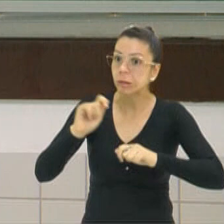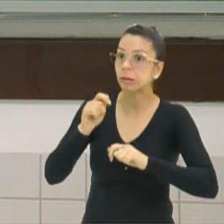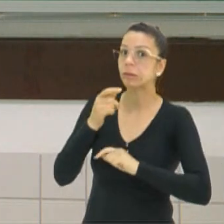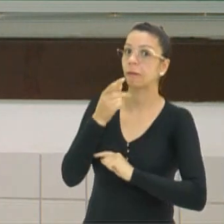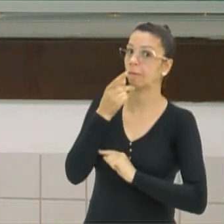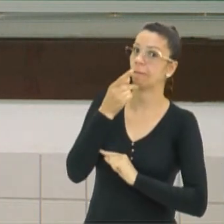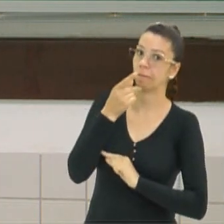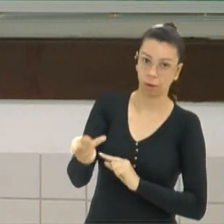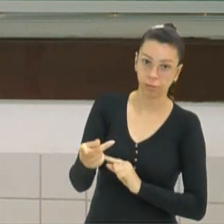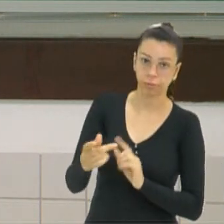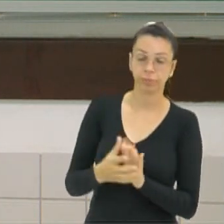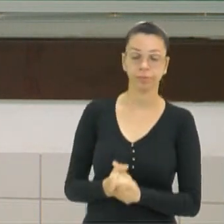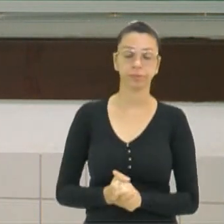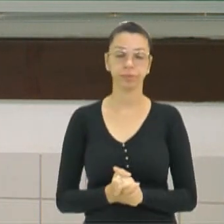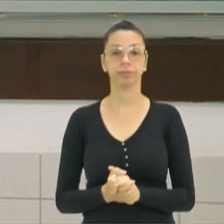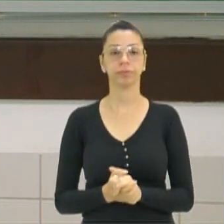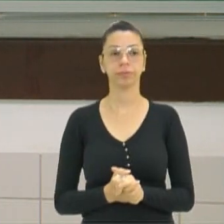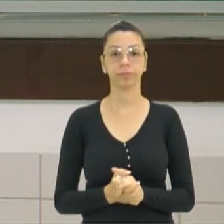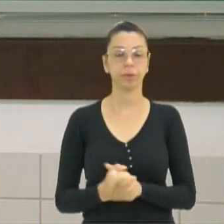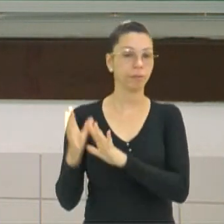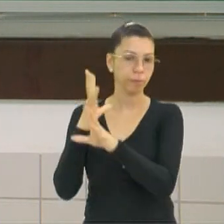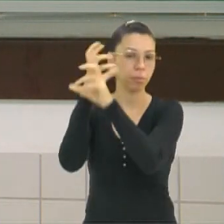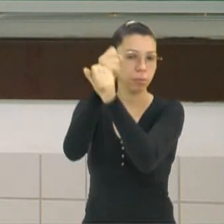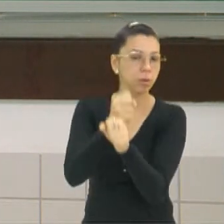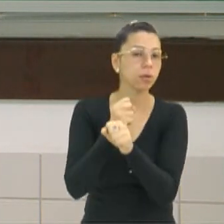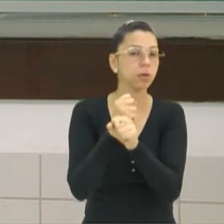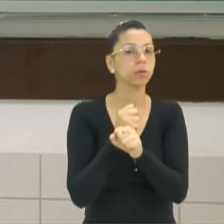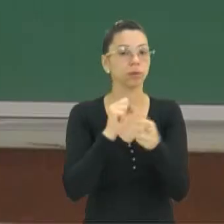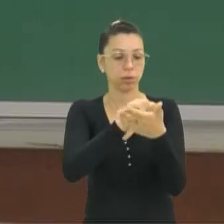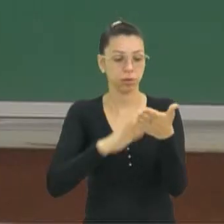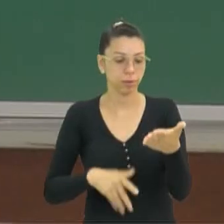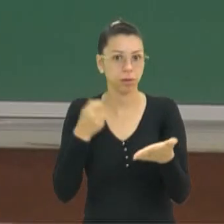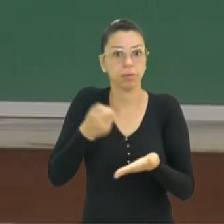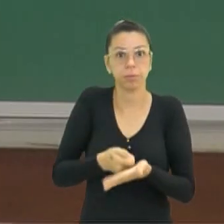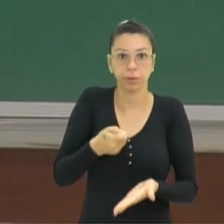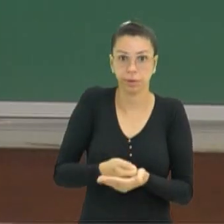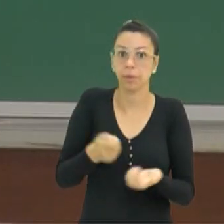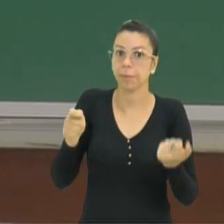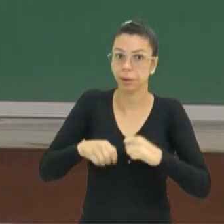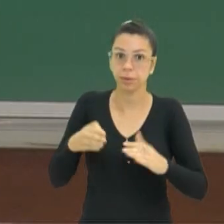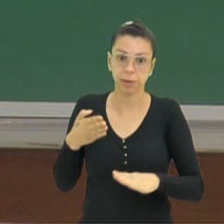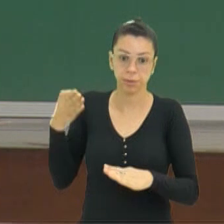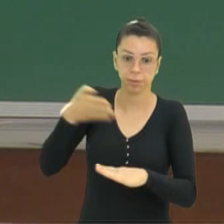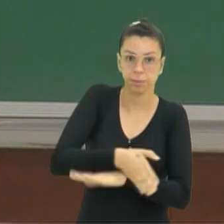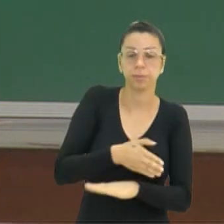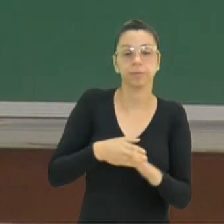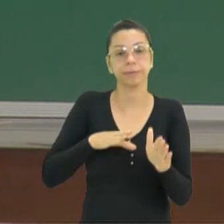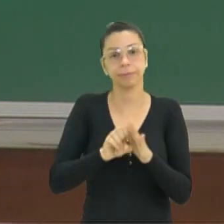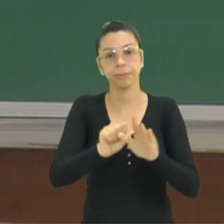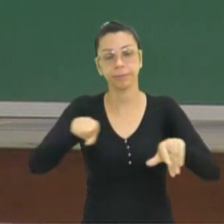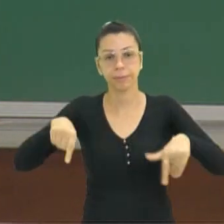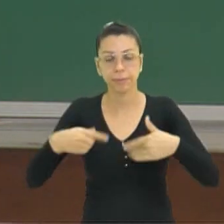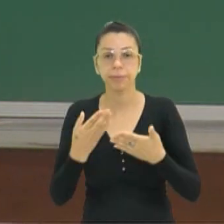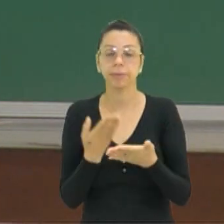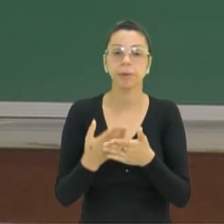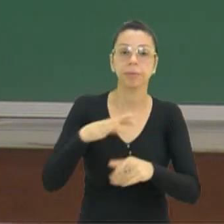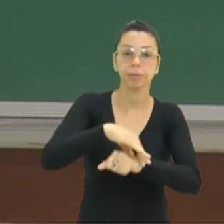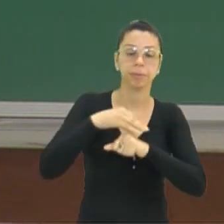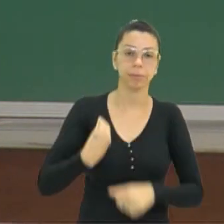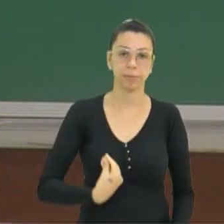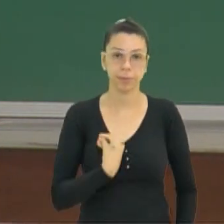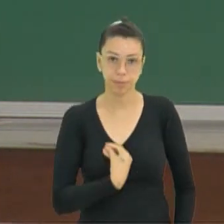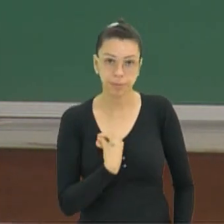assim, vamos relembrar rapidinho aqui, né? Das atividades obrigatórias em que vocês precisam acessar para poder garantir a